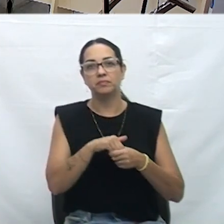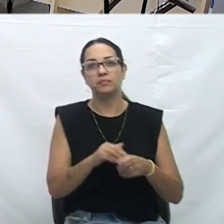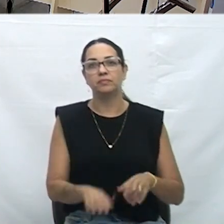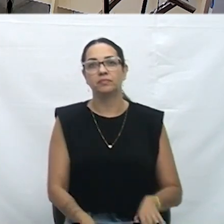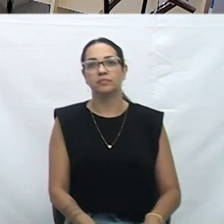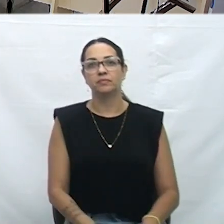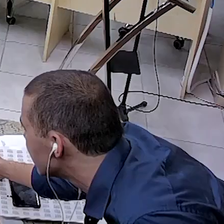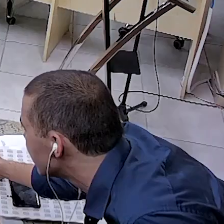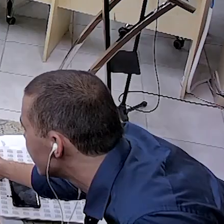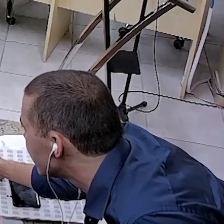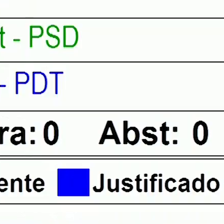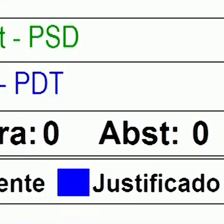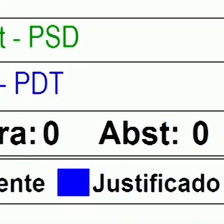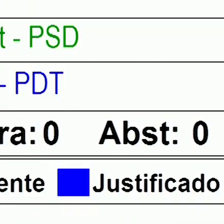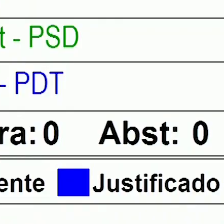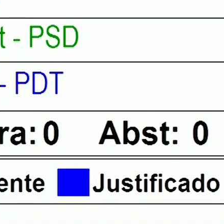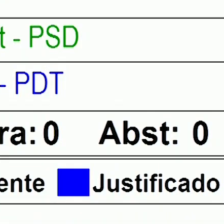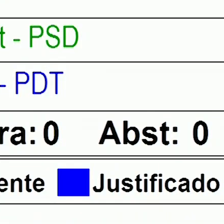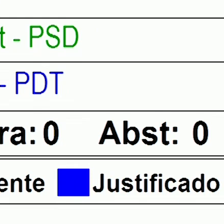Votação liberada.